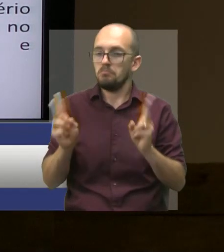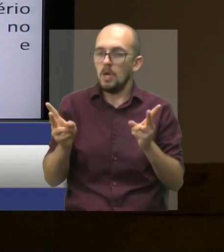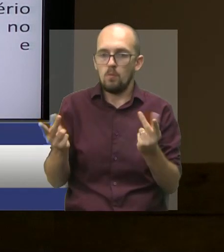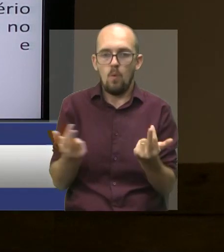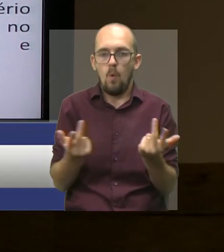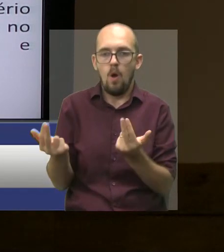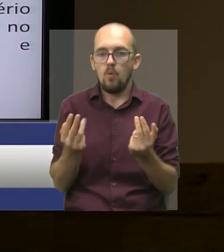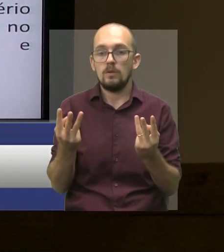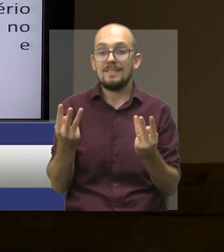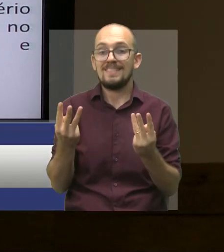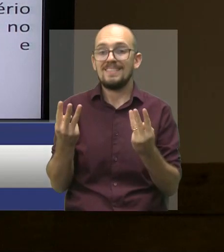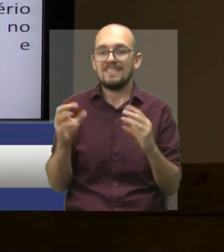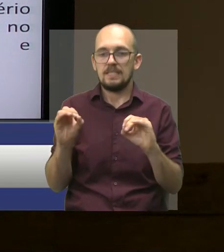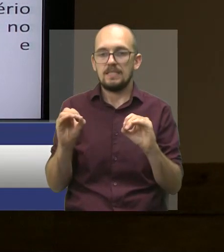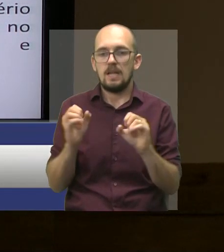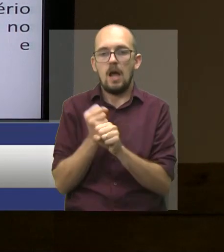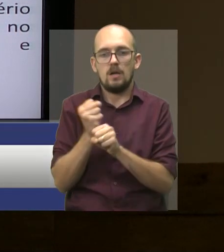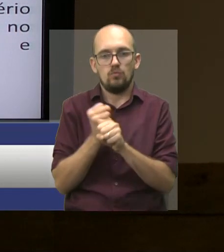30 anos.